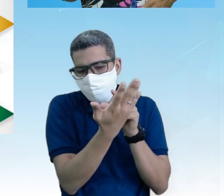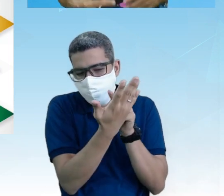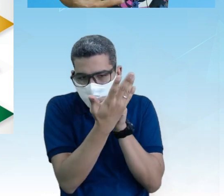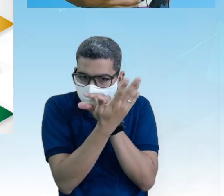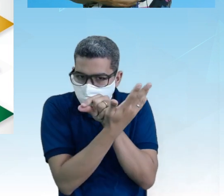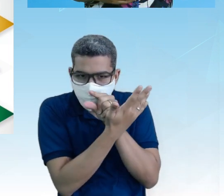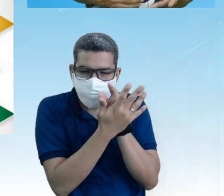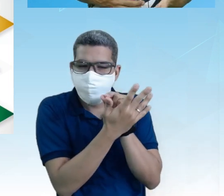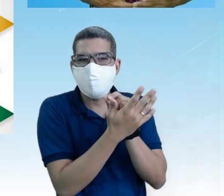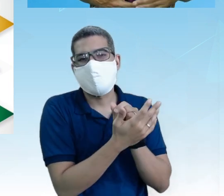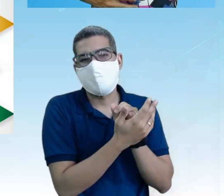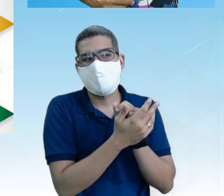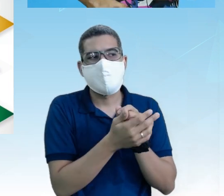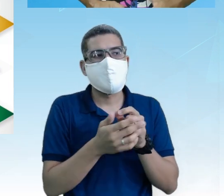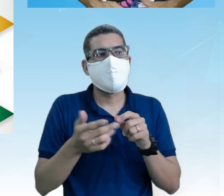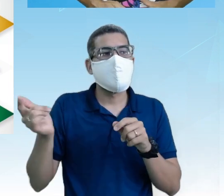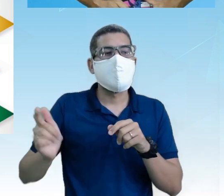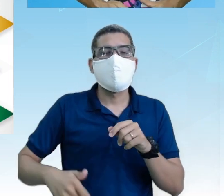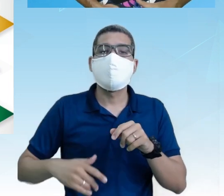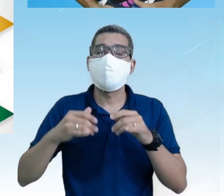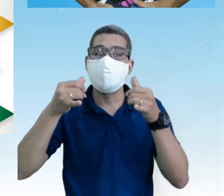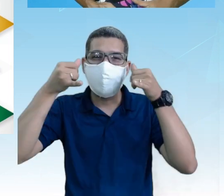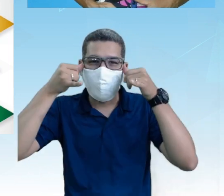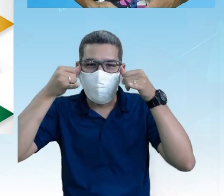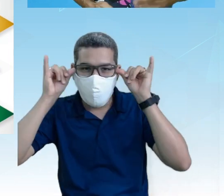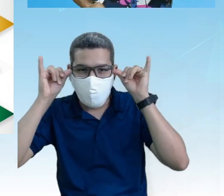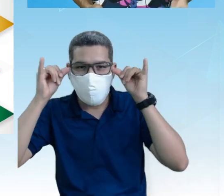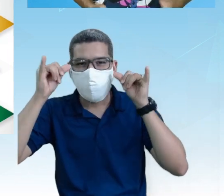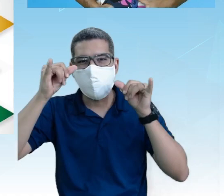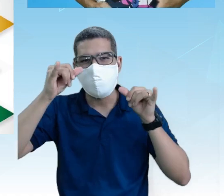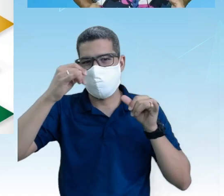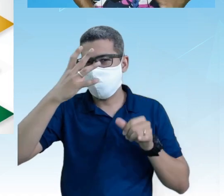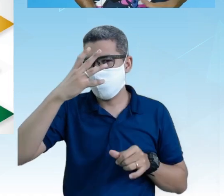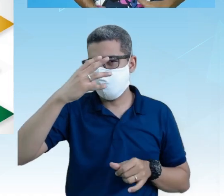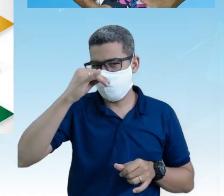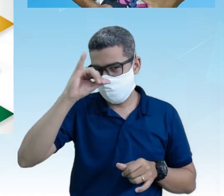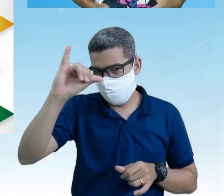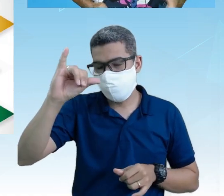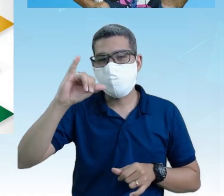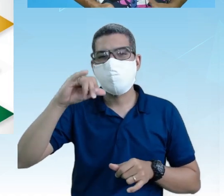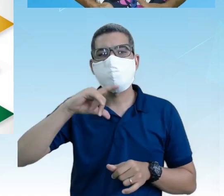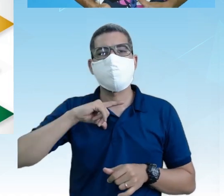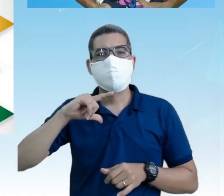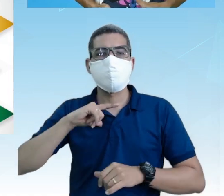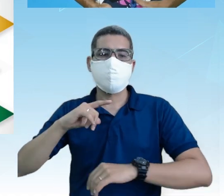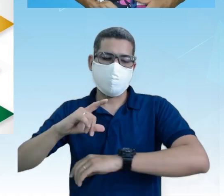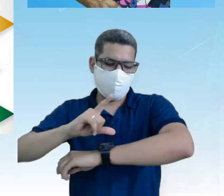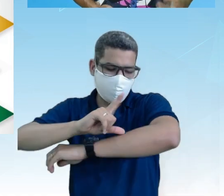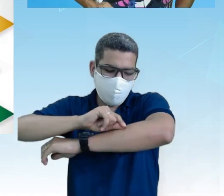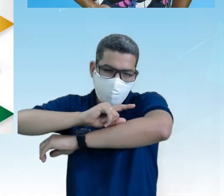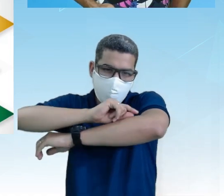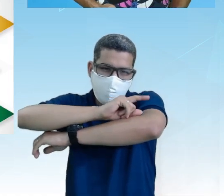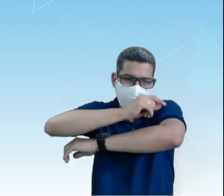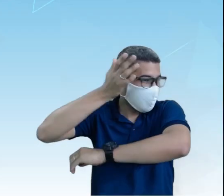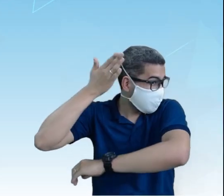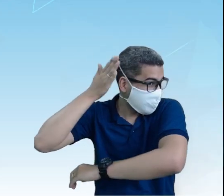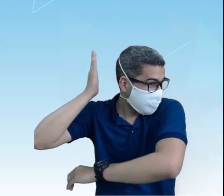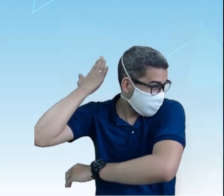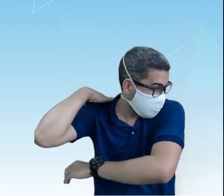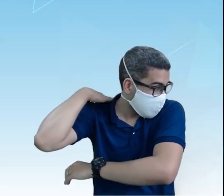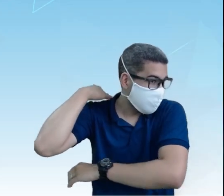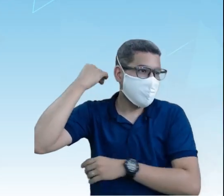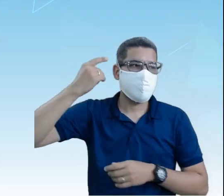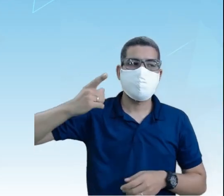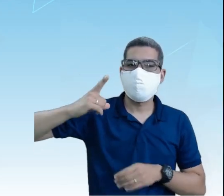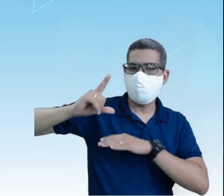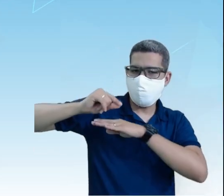estão ali se alimentando dos carrapatos bovinos, do boi ou da vaca, e etc. Se fala de protocooperação,